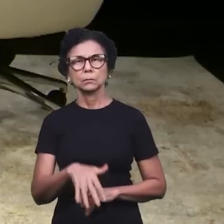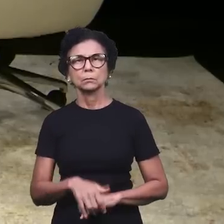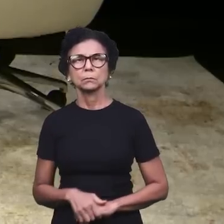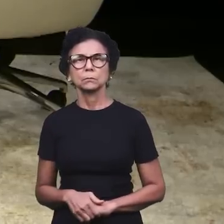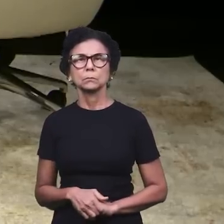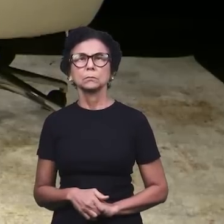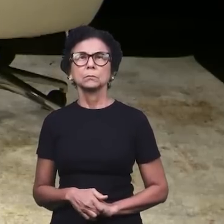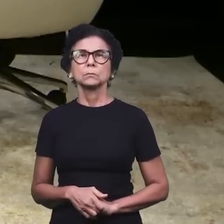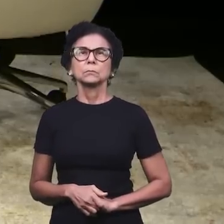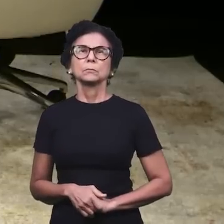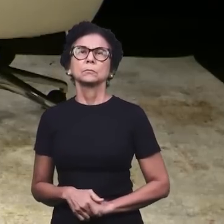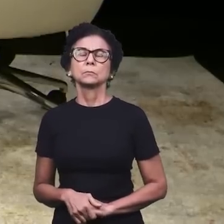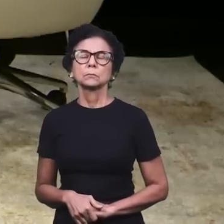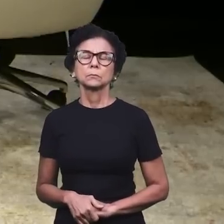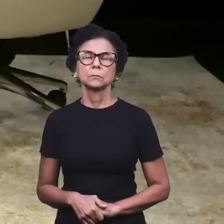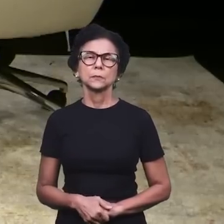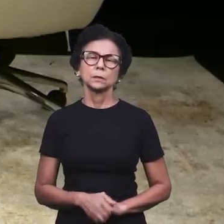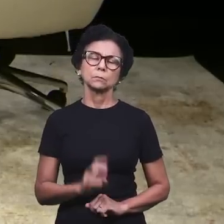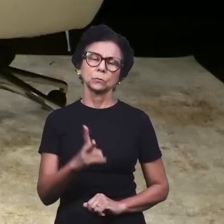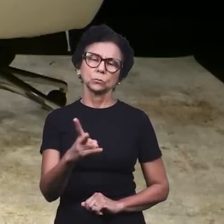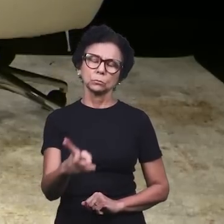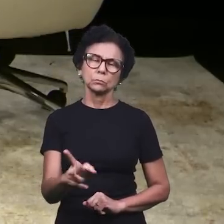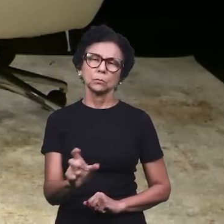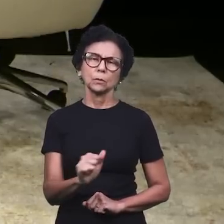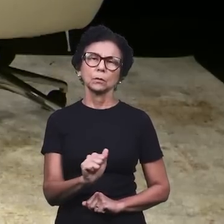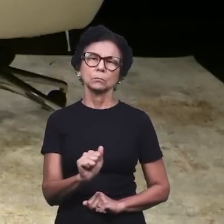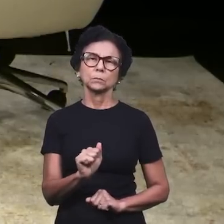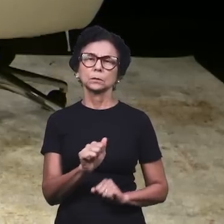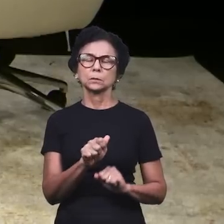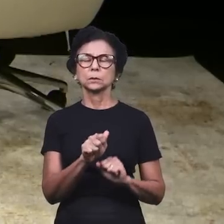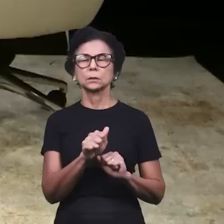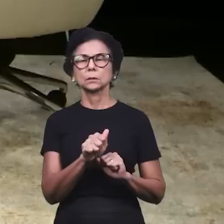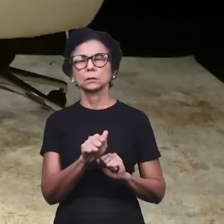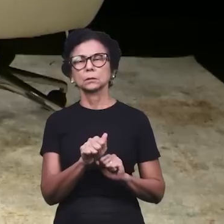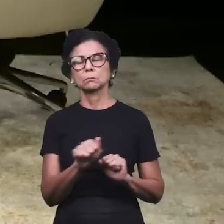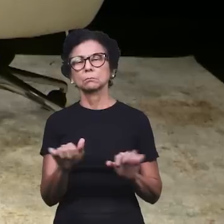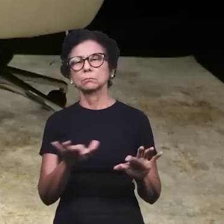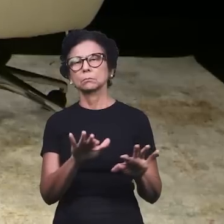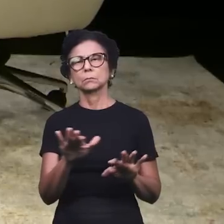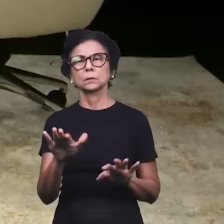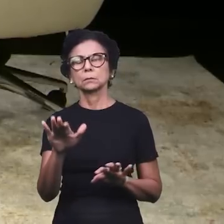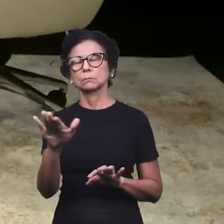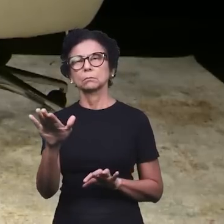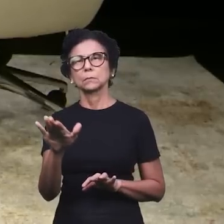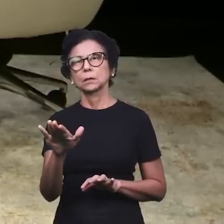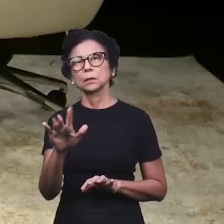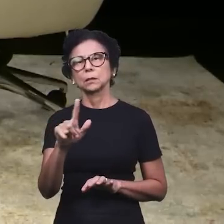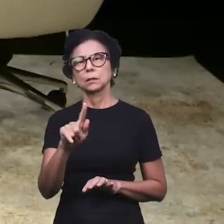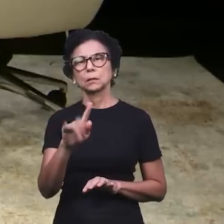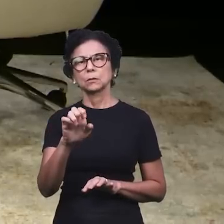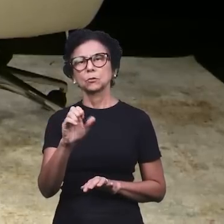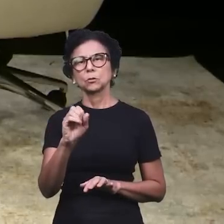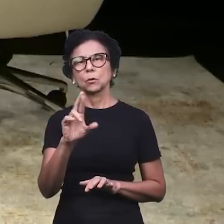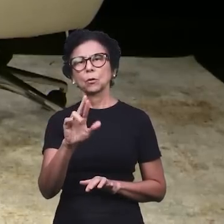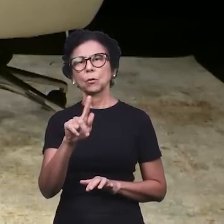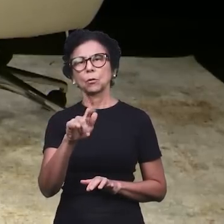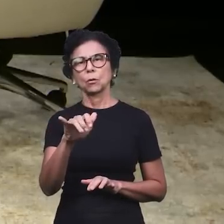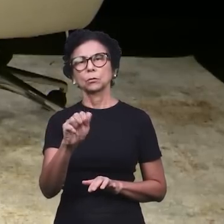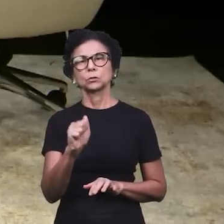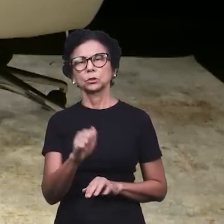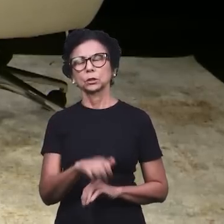Atlanta, né? Na Geórgia, né? Hoje nós temos 7 igrejas na Flórida. Então,